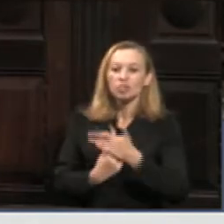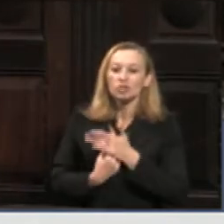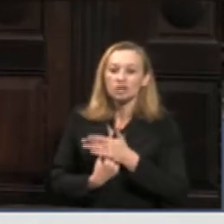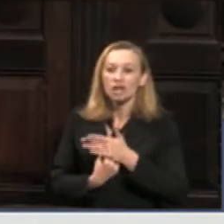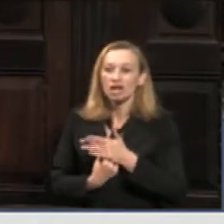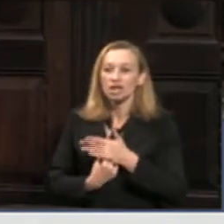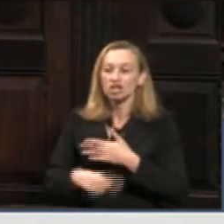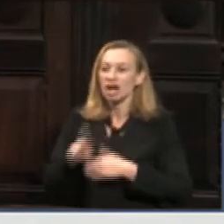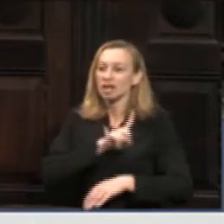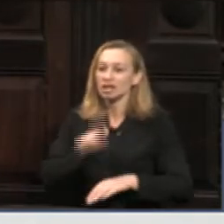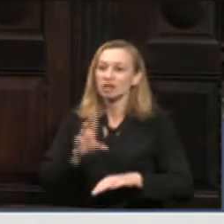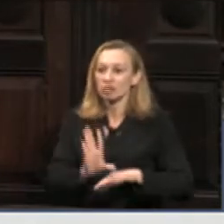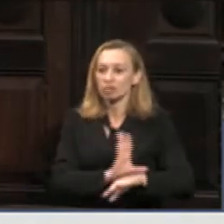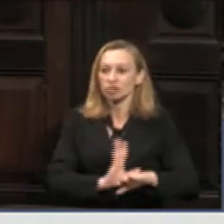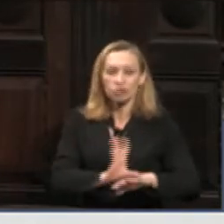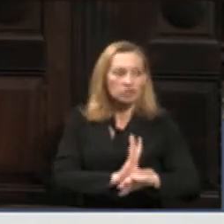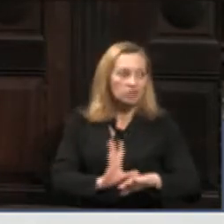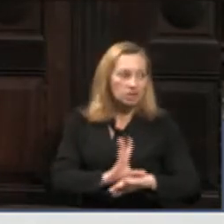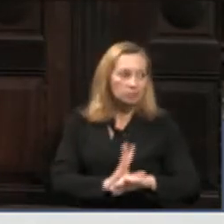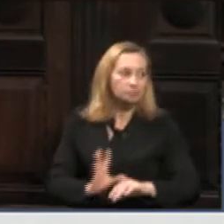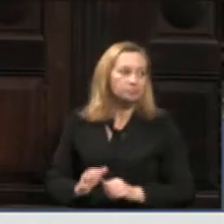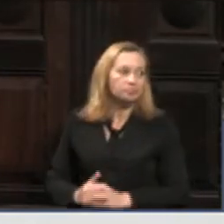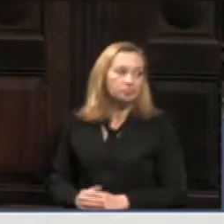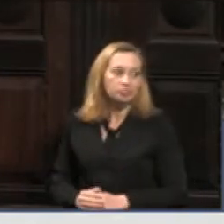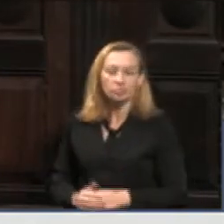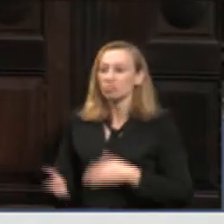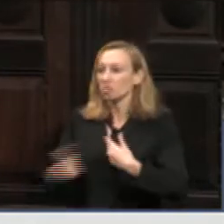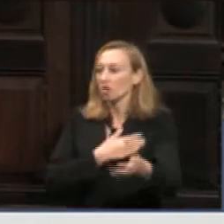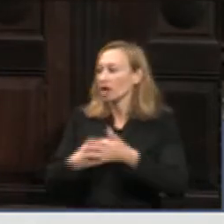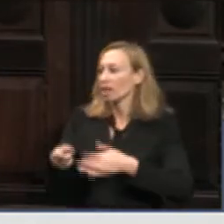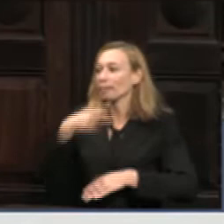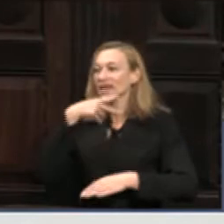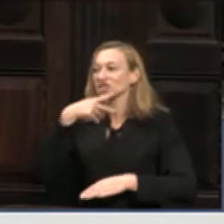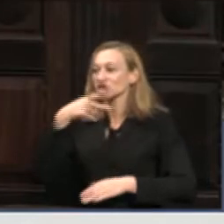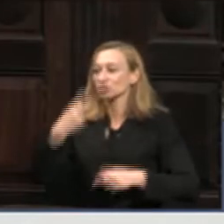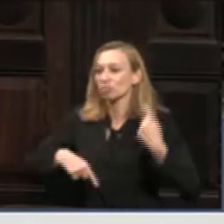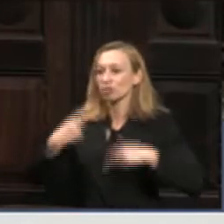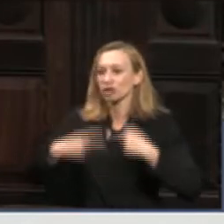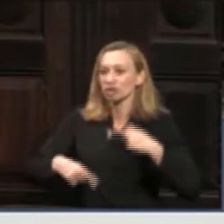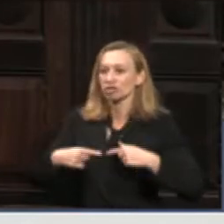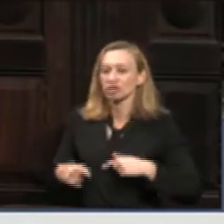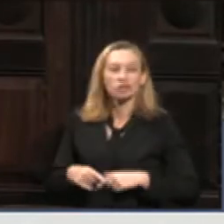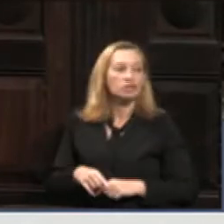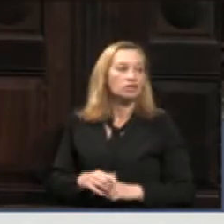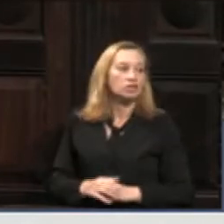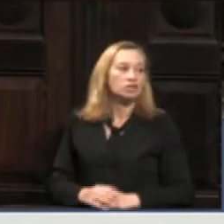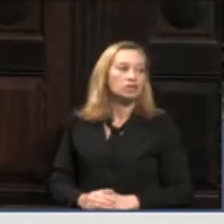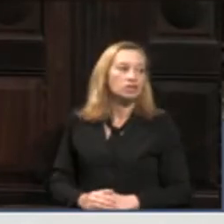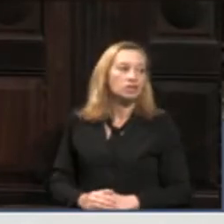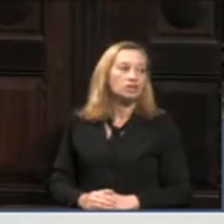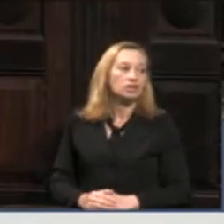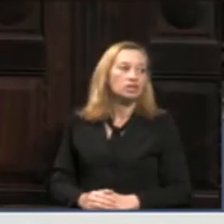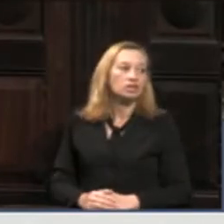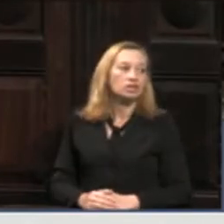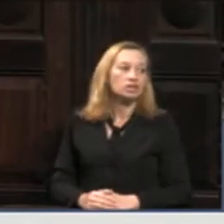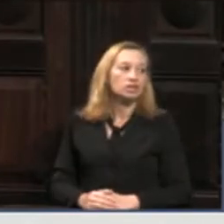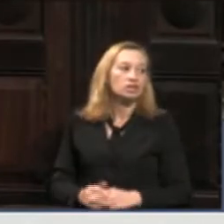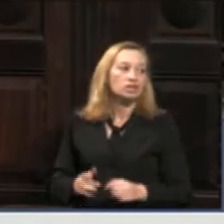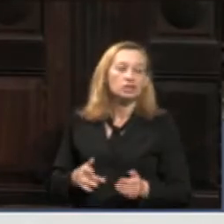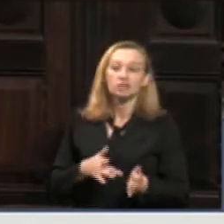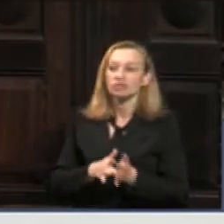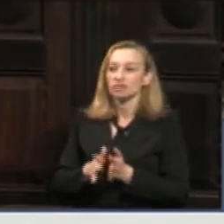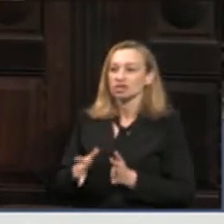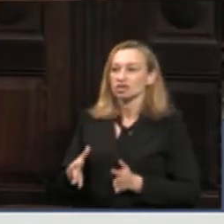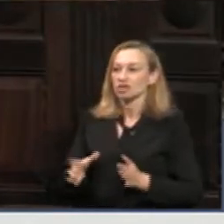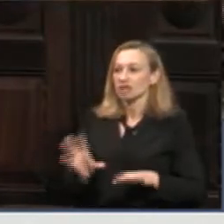política que estejam ocupando, qualquer que seja o partido político que eles integram. São igualmente fascistas. Muito obrigado,